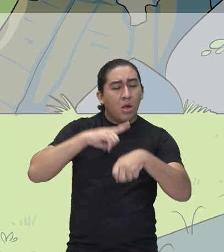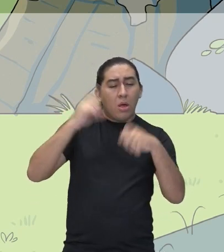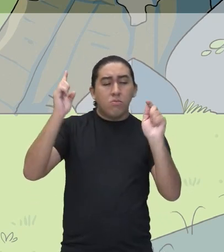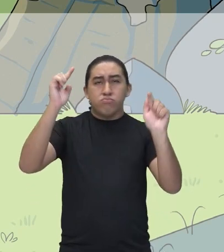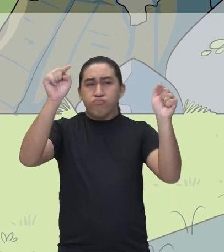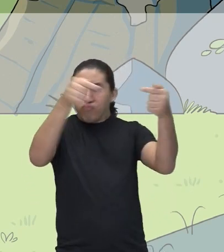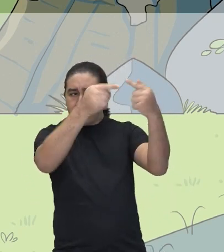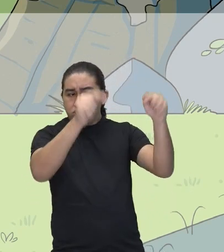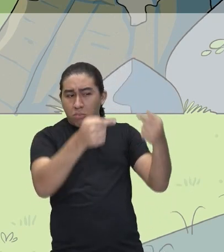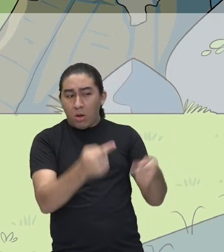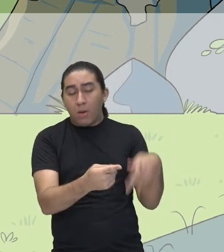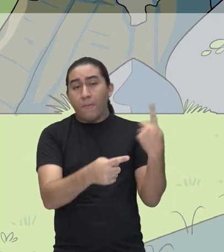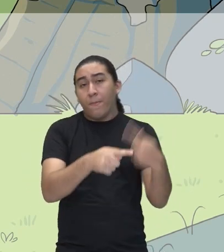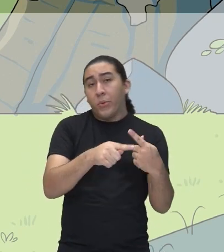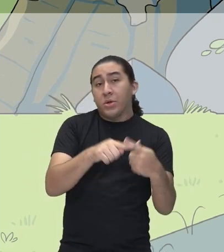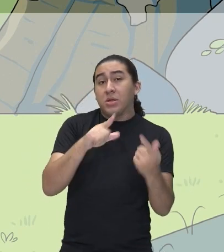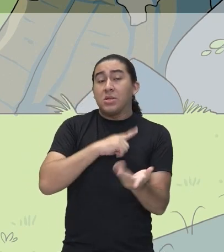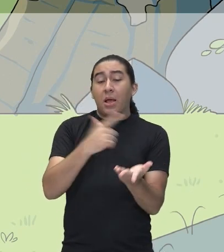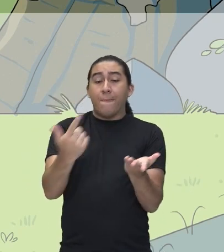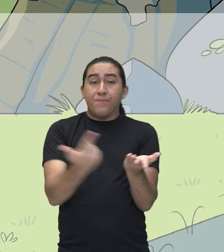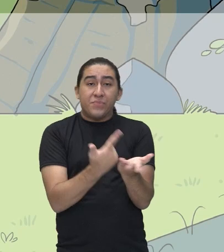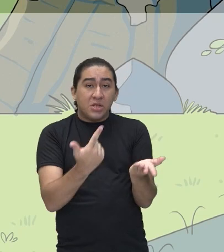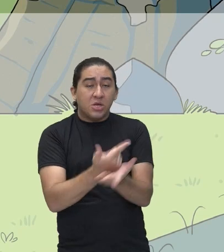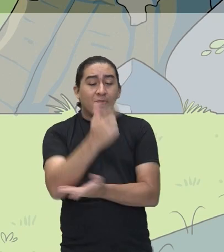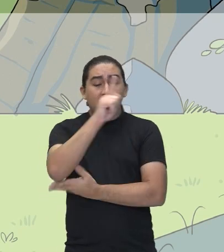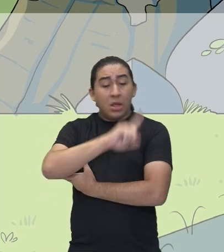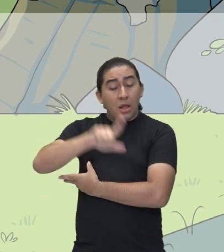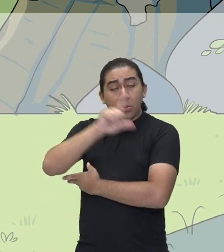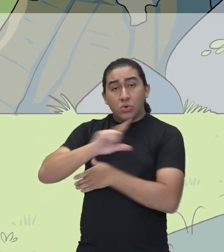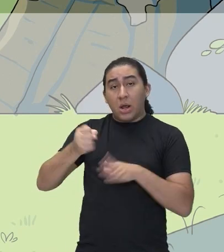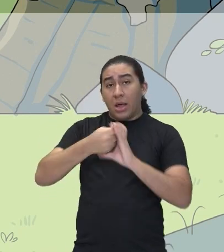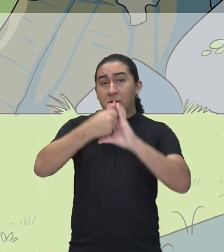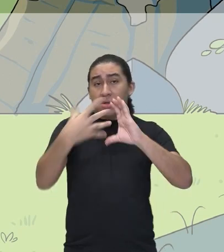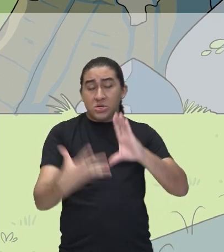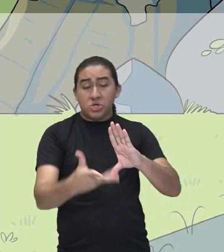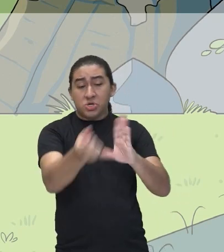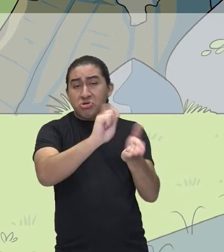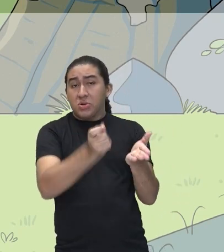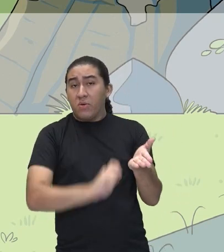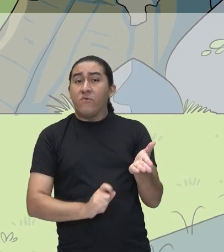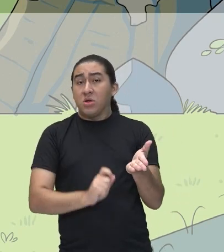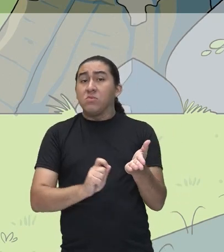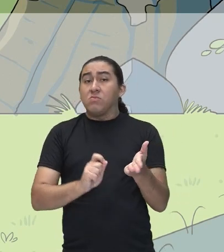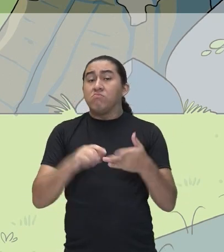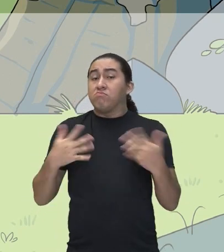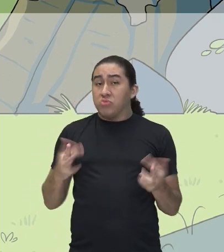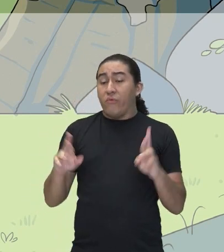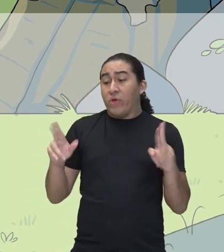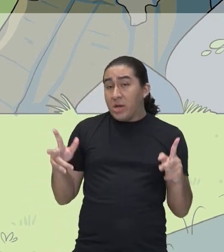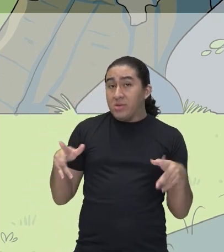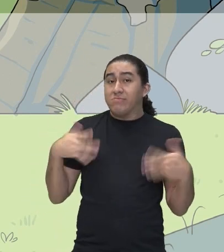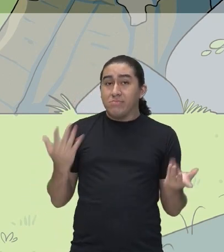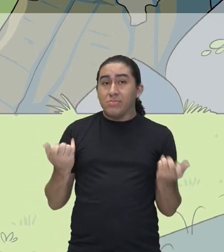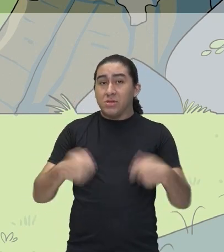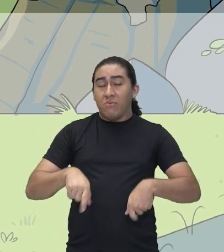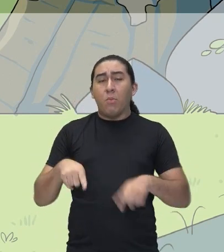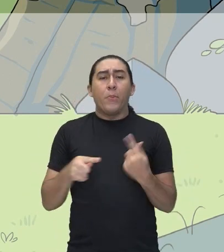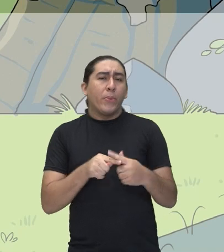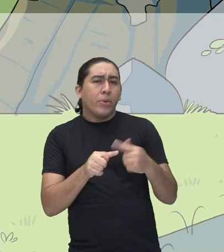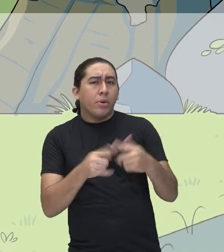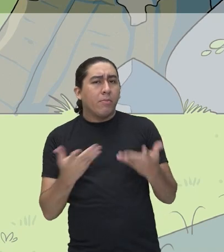entender por que que os autores escreviam desta forma e não daquela, né? Então, por